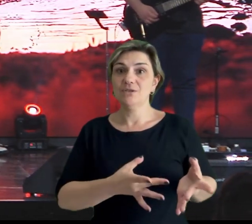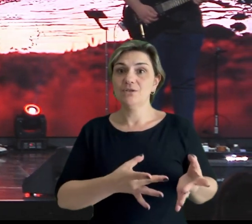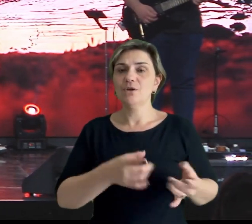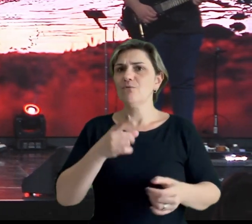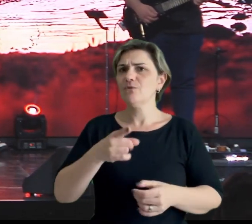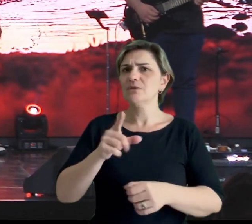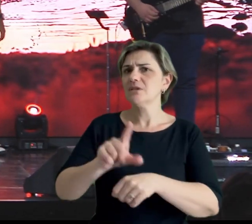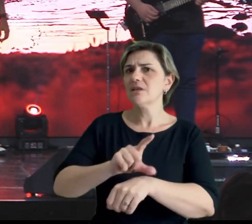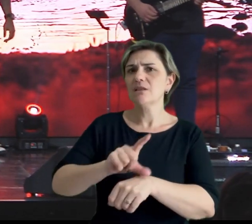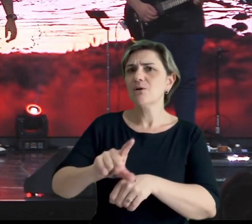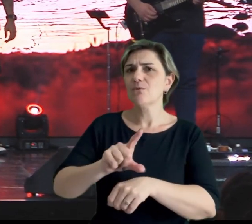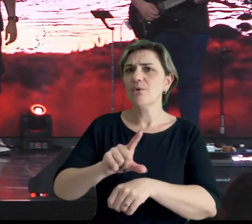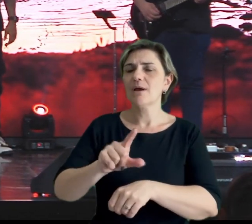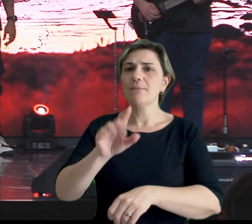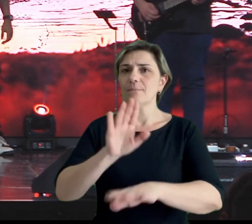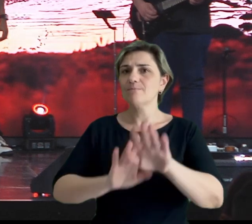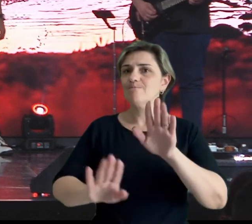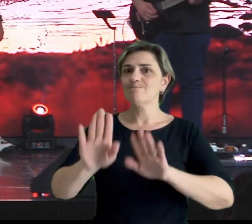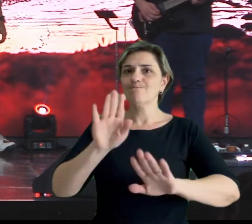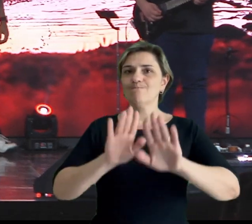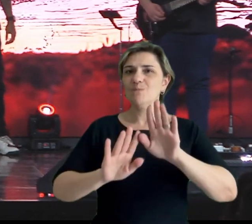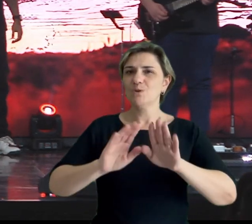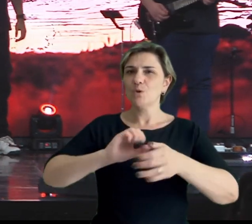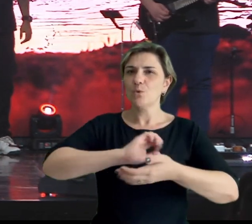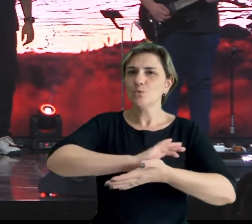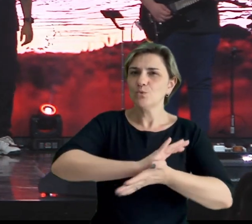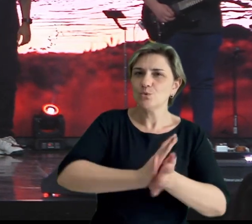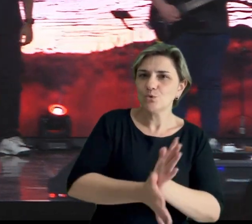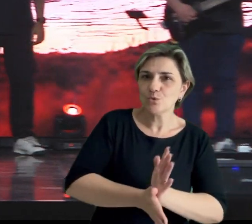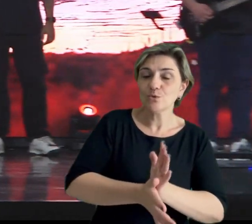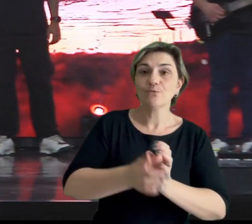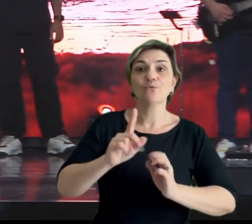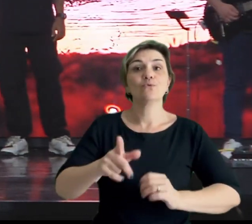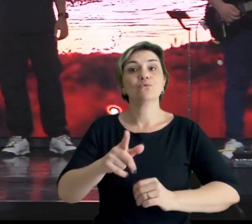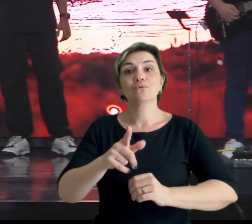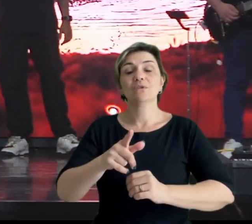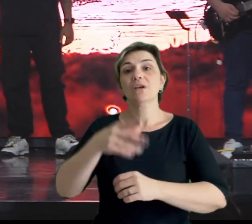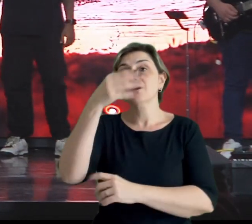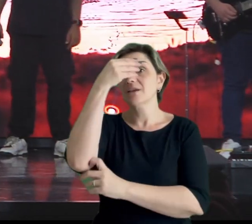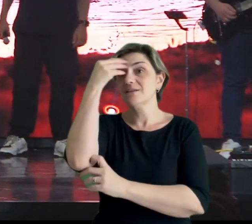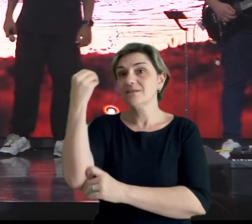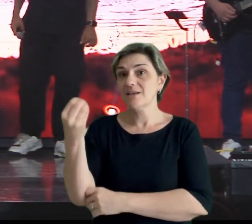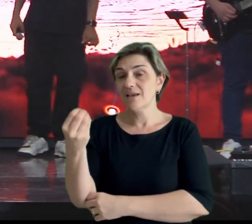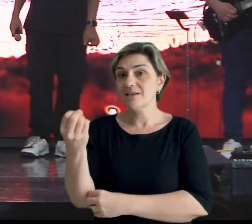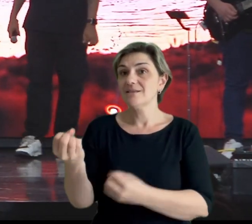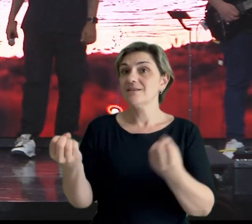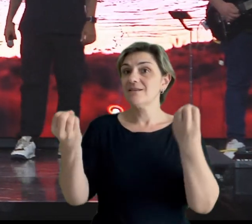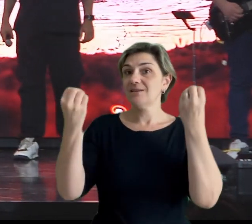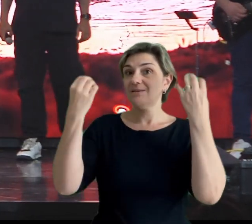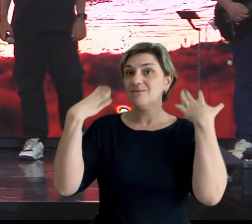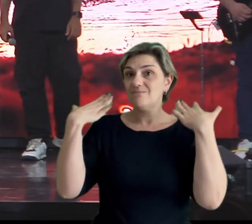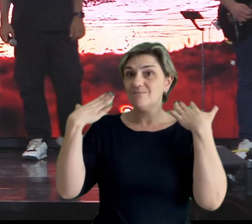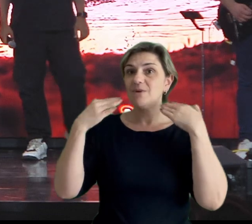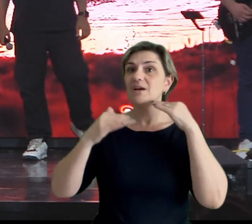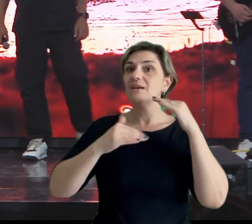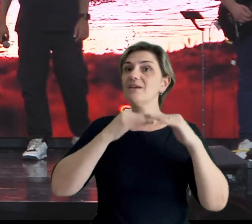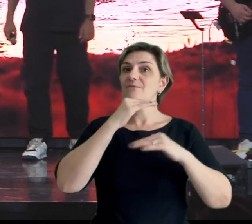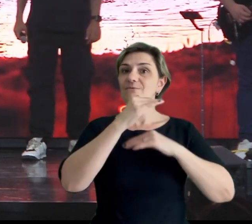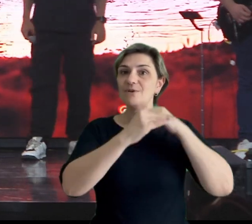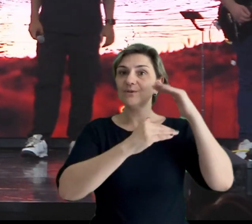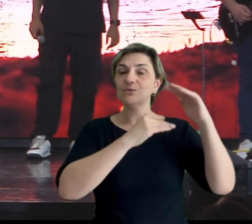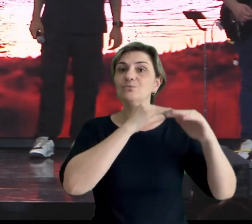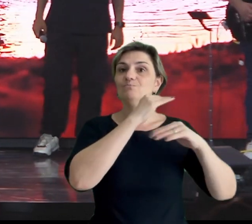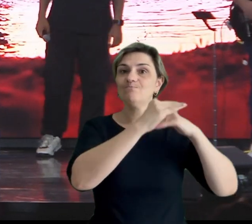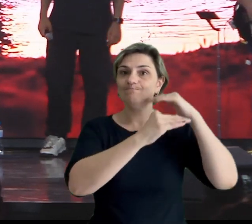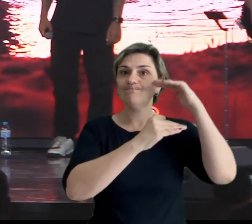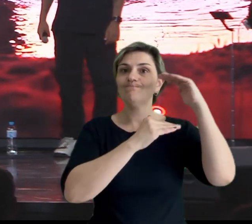não é daqueles que retrocedem e são destruídos. Você é daqueles que esquecem e avança.